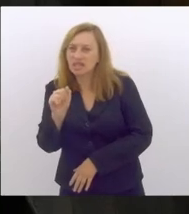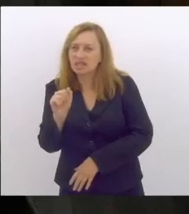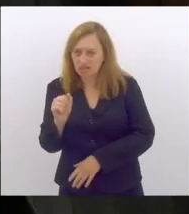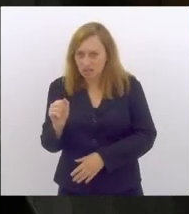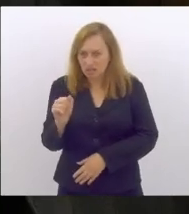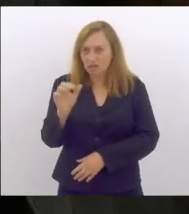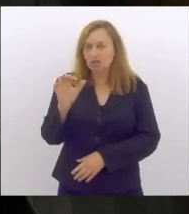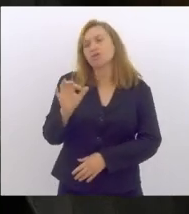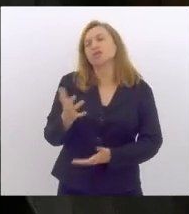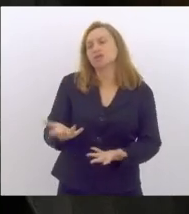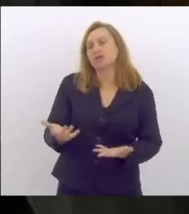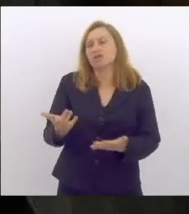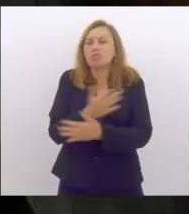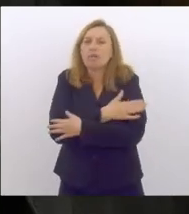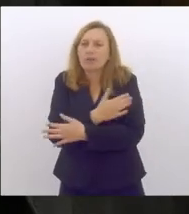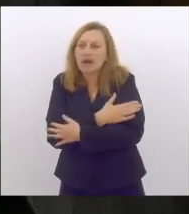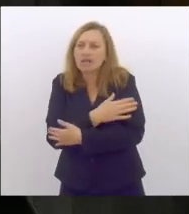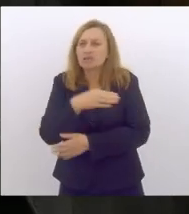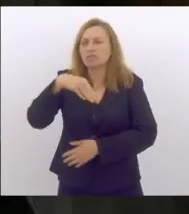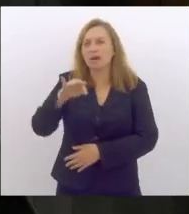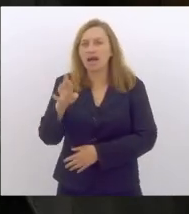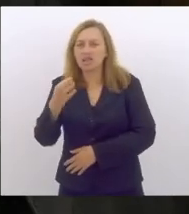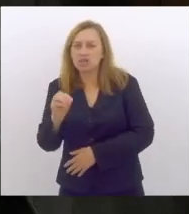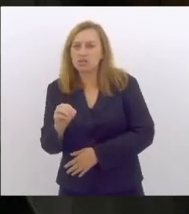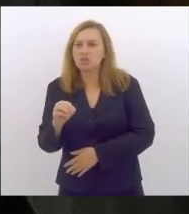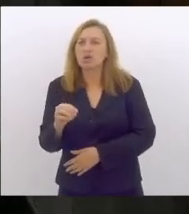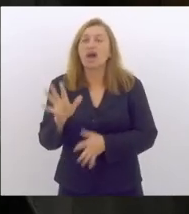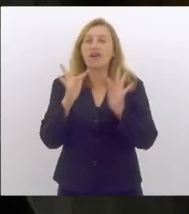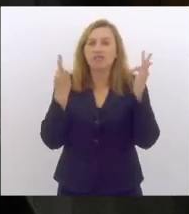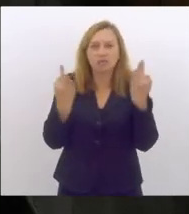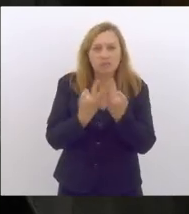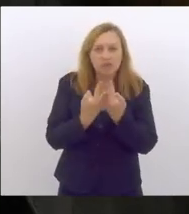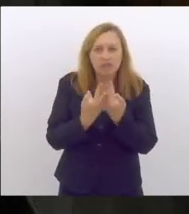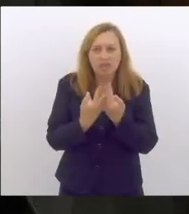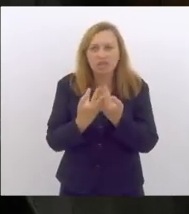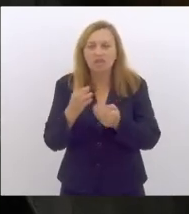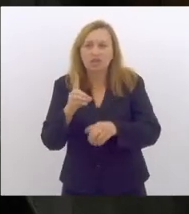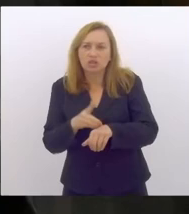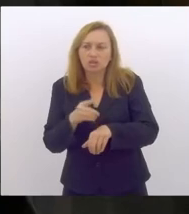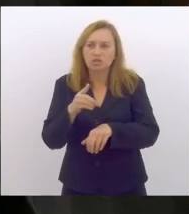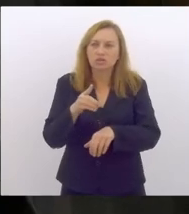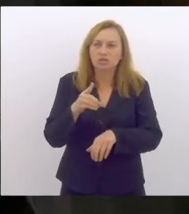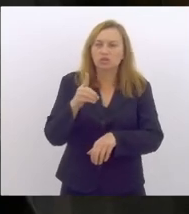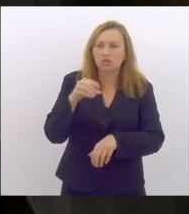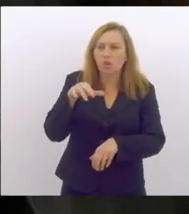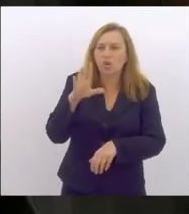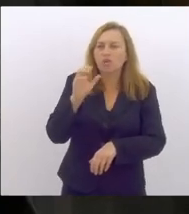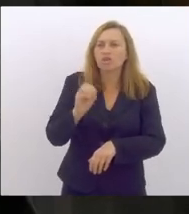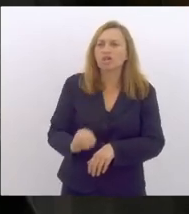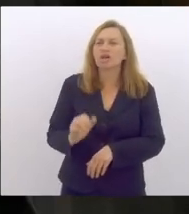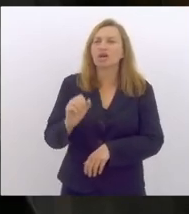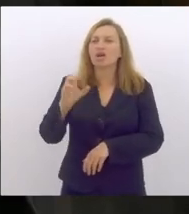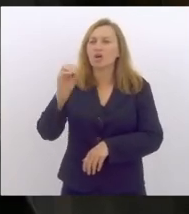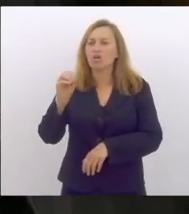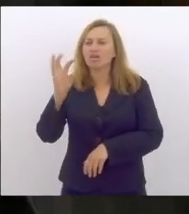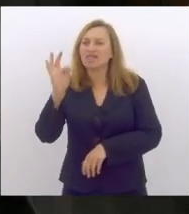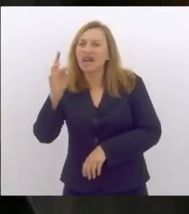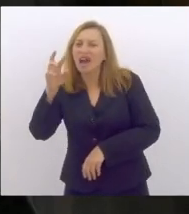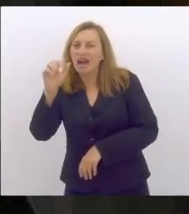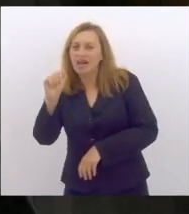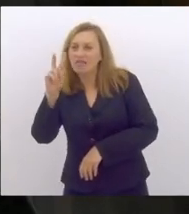sete eu quero mandar um abraço aqui ah a família da dona Otávia né que foi a grande mentora